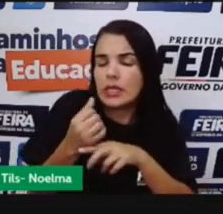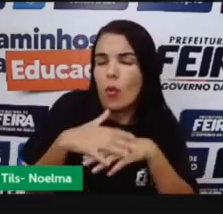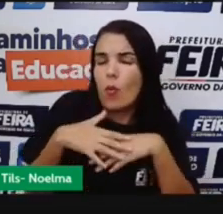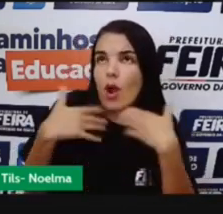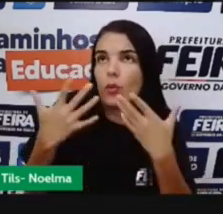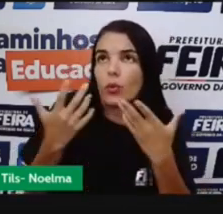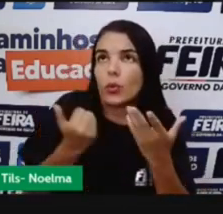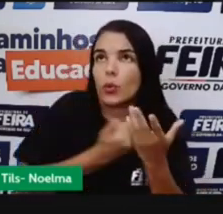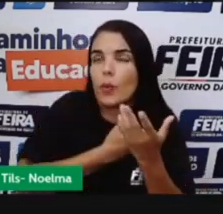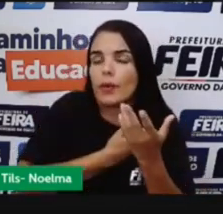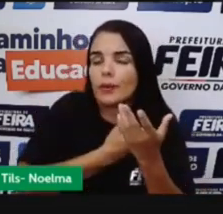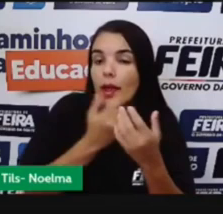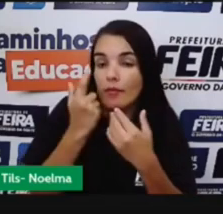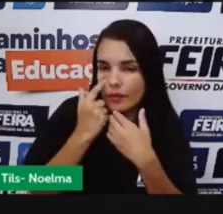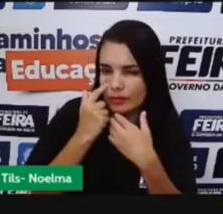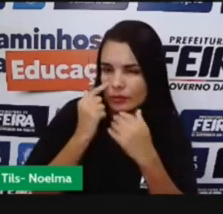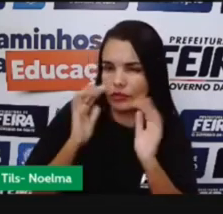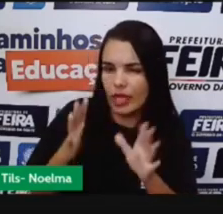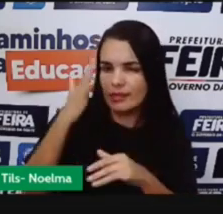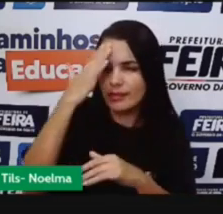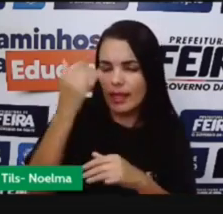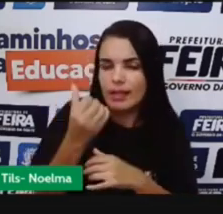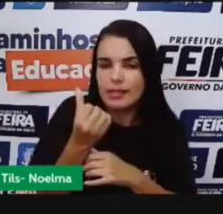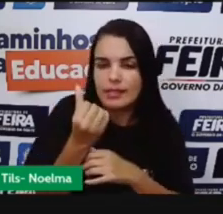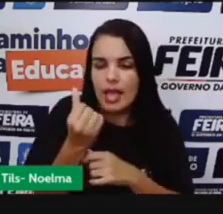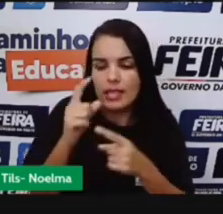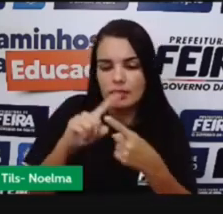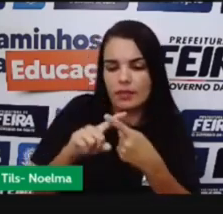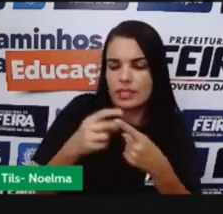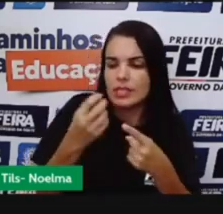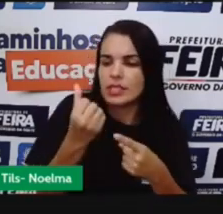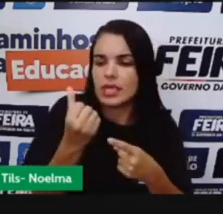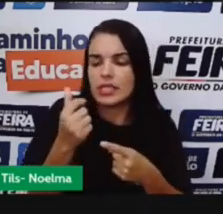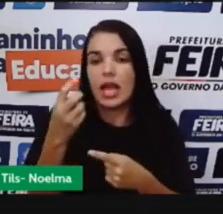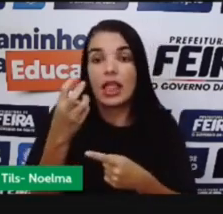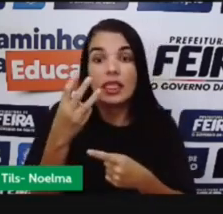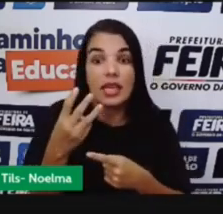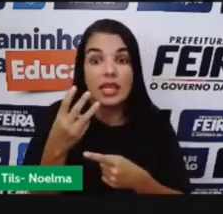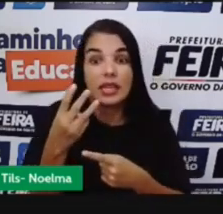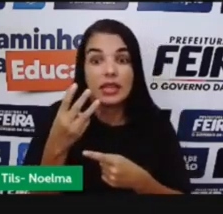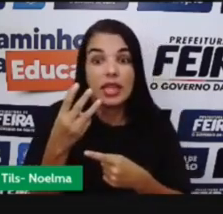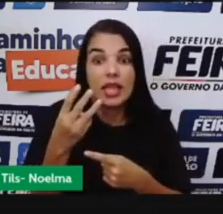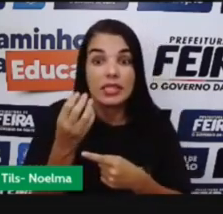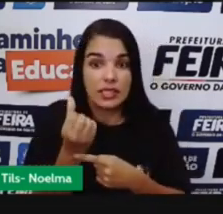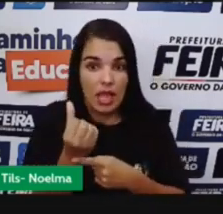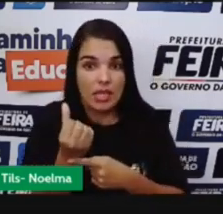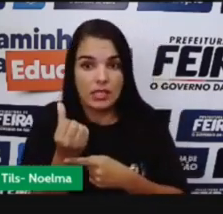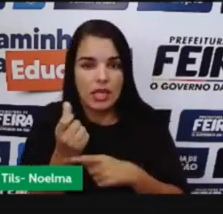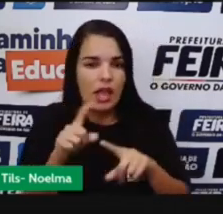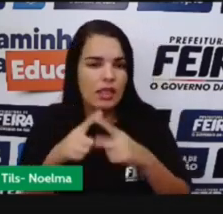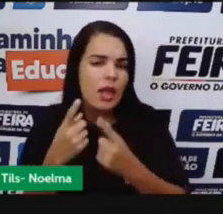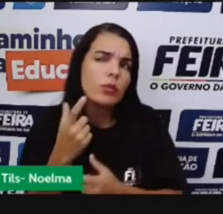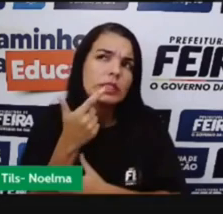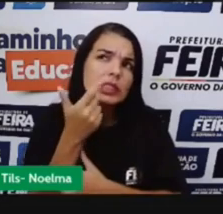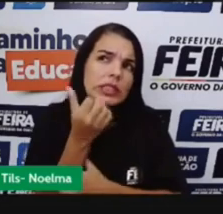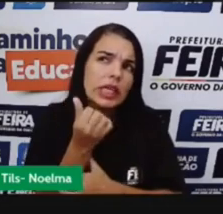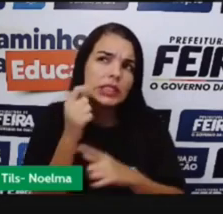é 36, e se a gente fizer 6 vezes 7, vai dar quanto, gente? 6 vezes